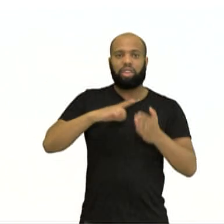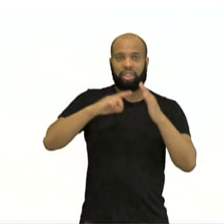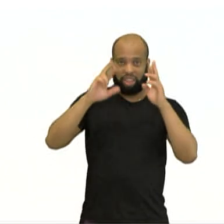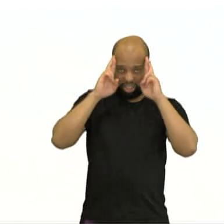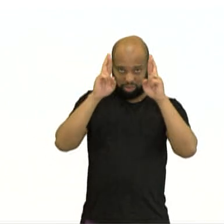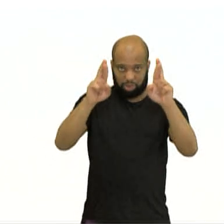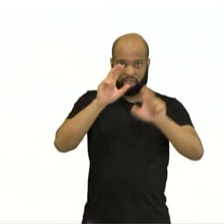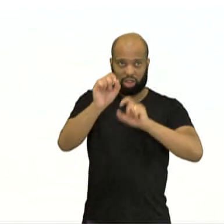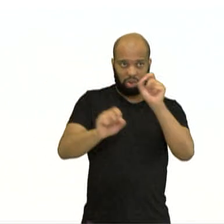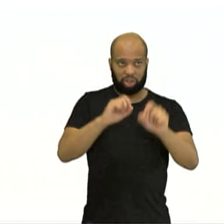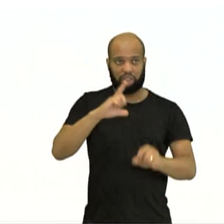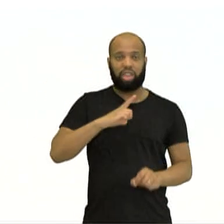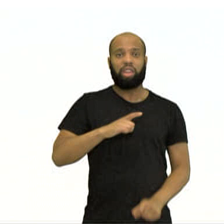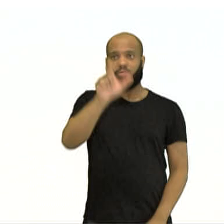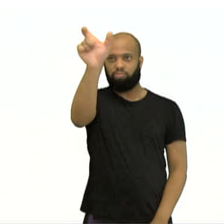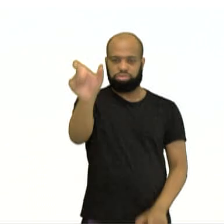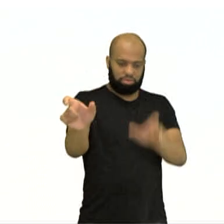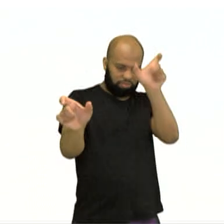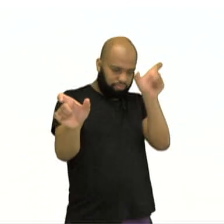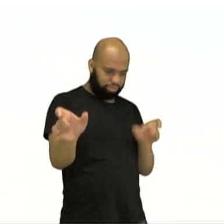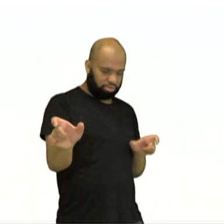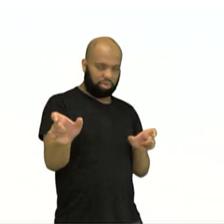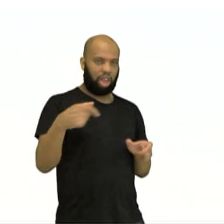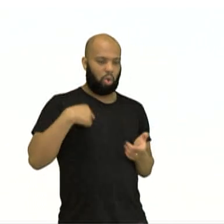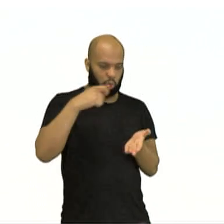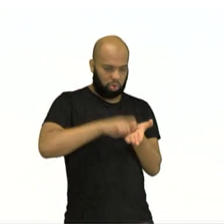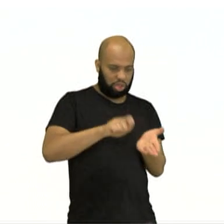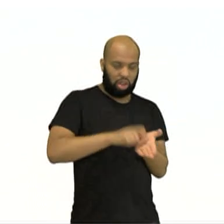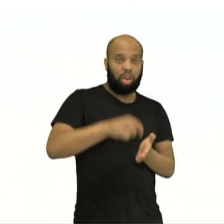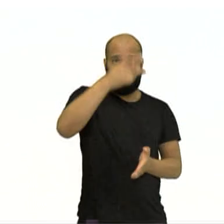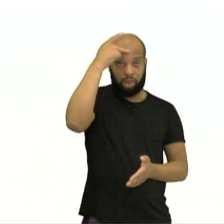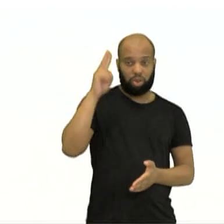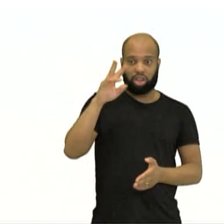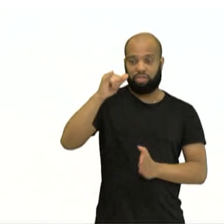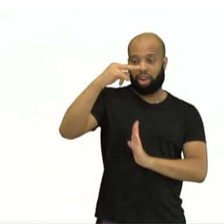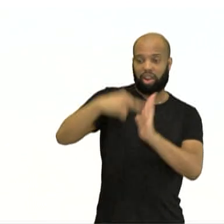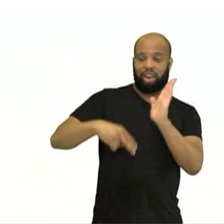cargos correspondentes. Então, quando a gente fala em